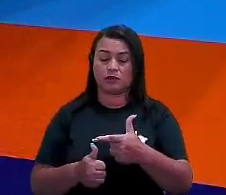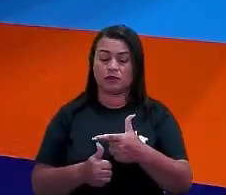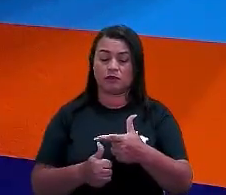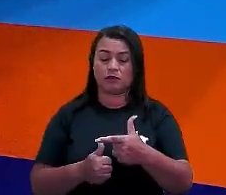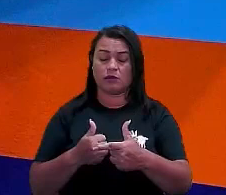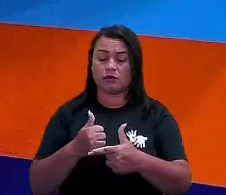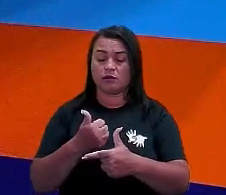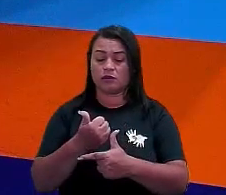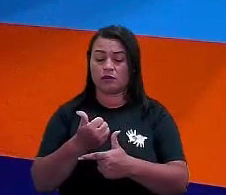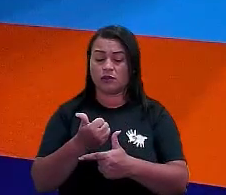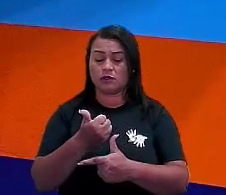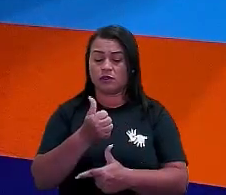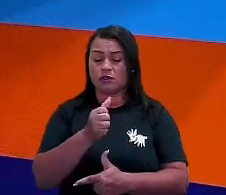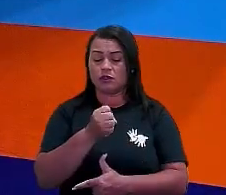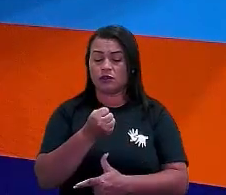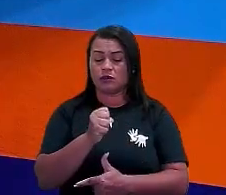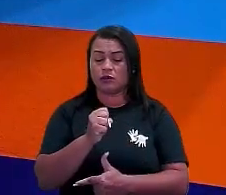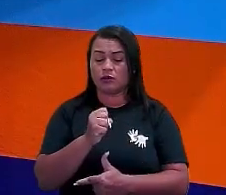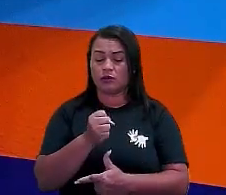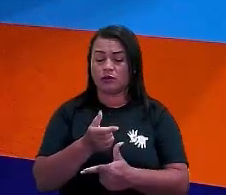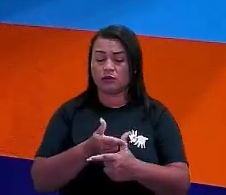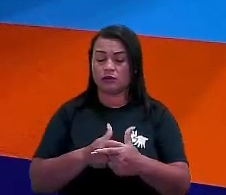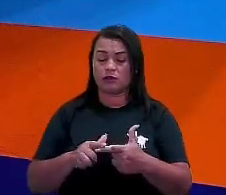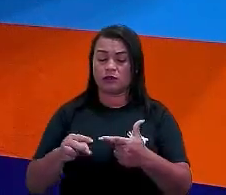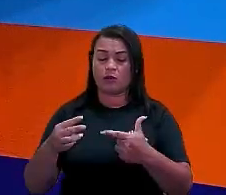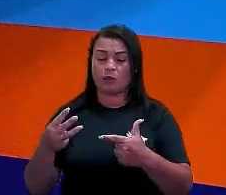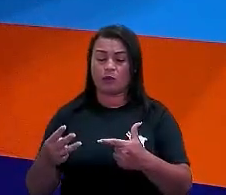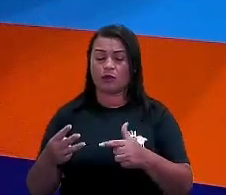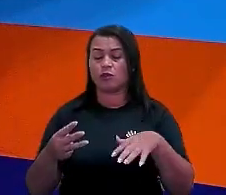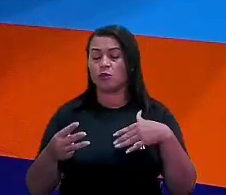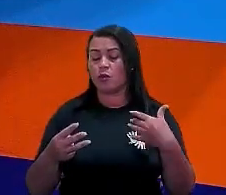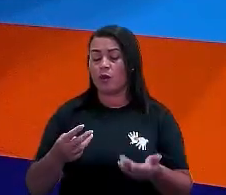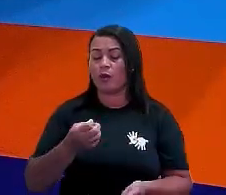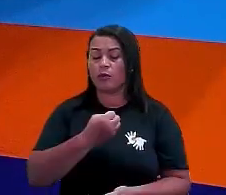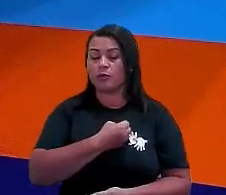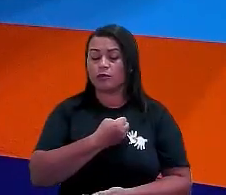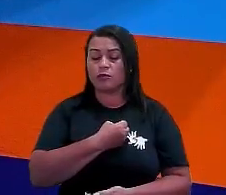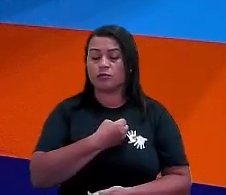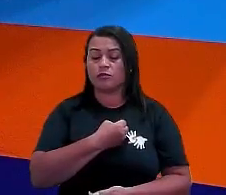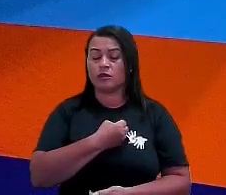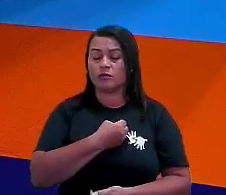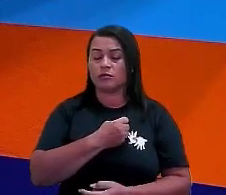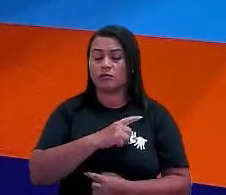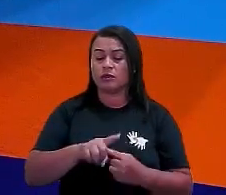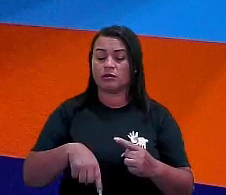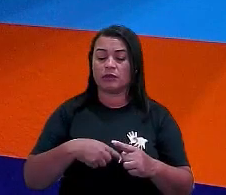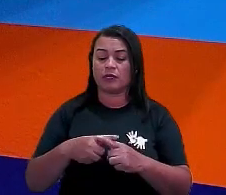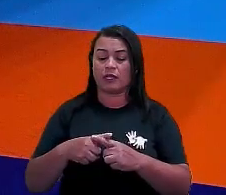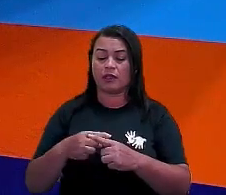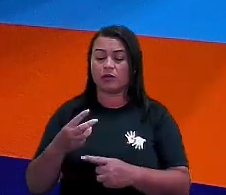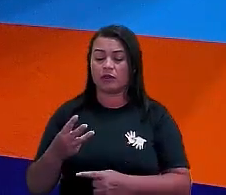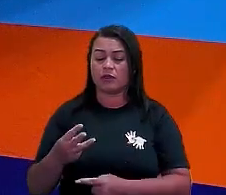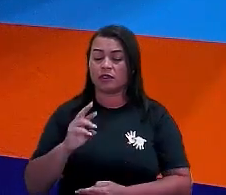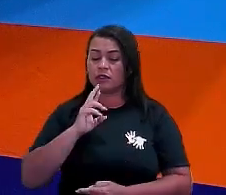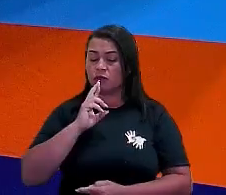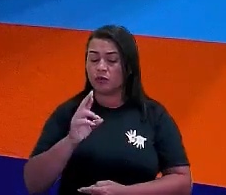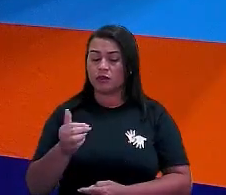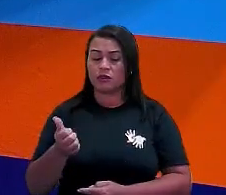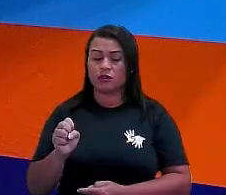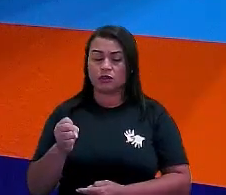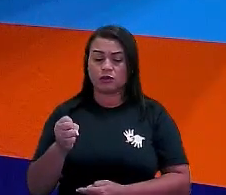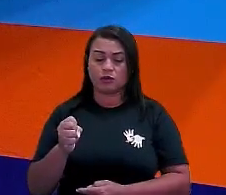3. Qual é o número que multiplicado por 3 vai dar 18? É o 6, tá? 3 vezes